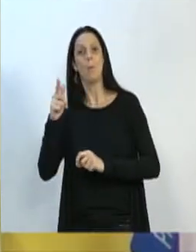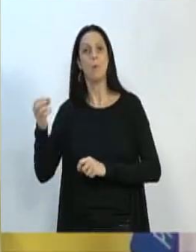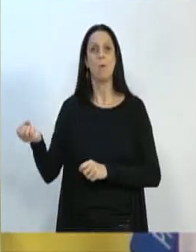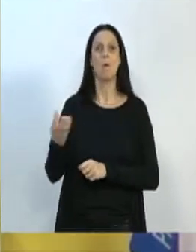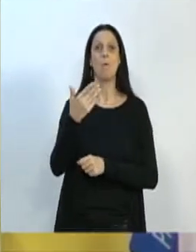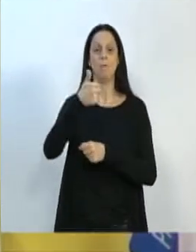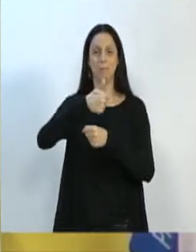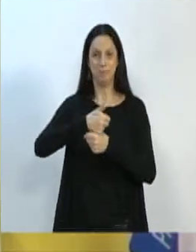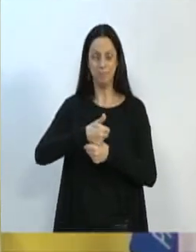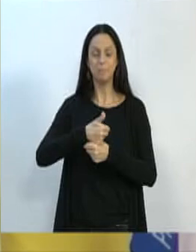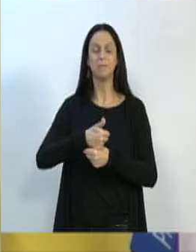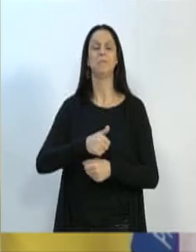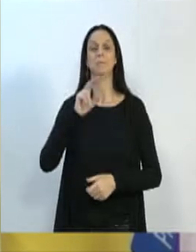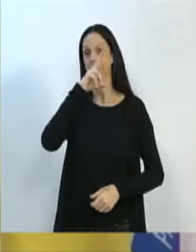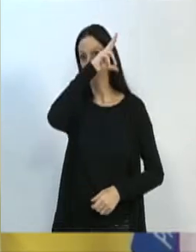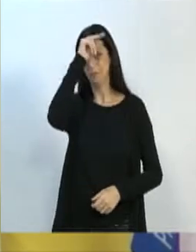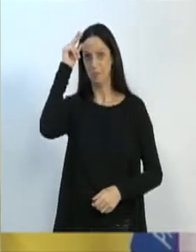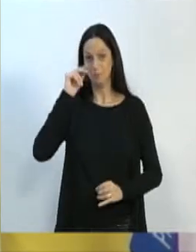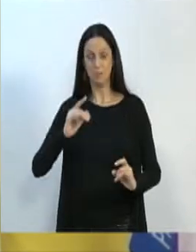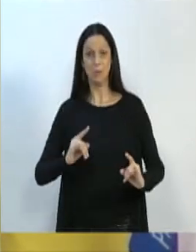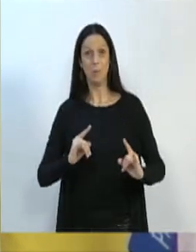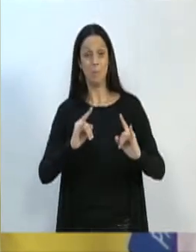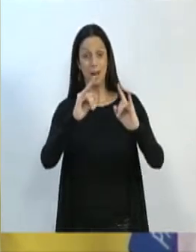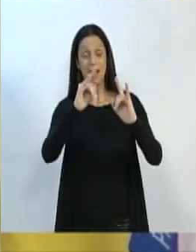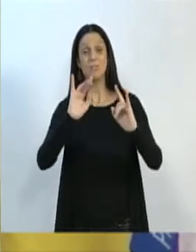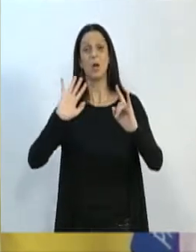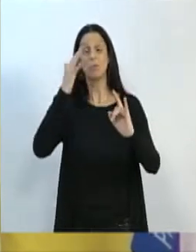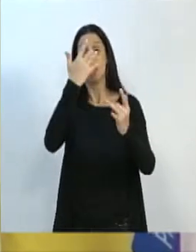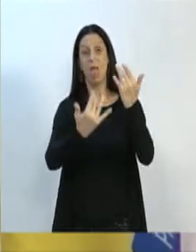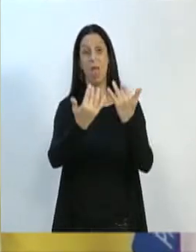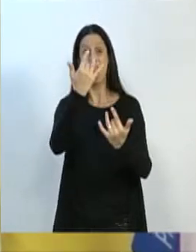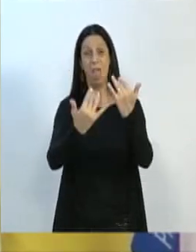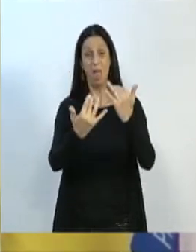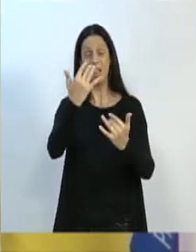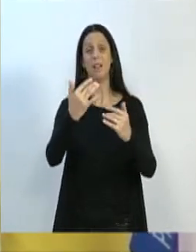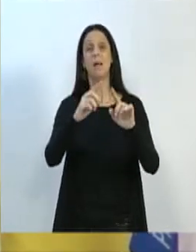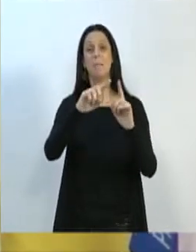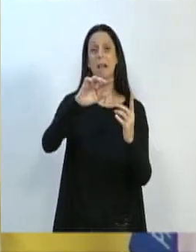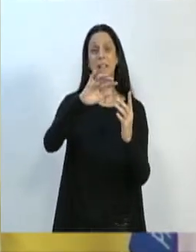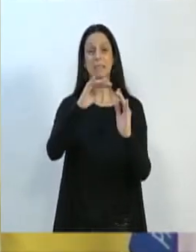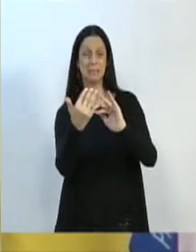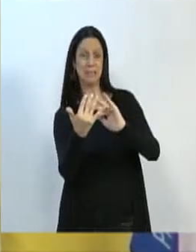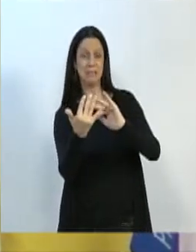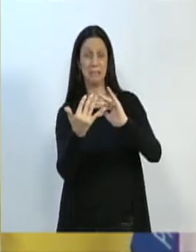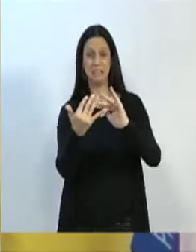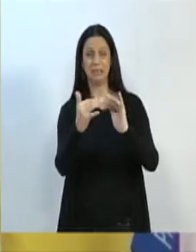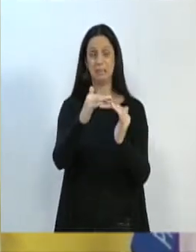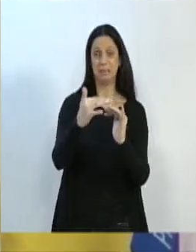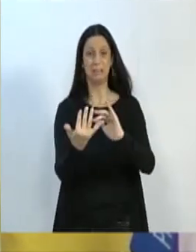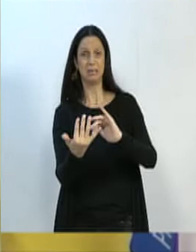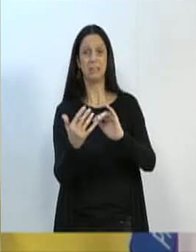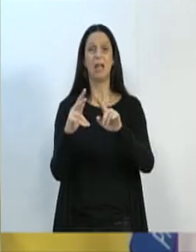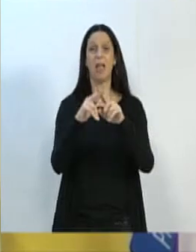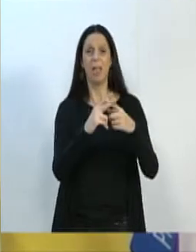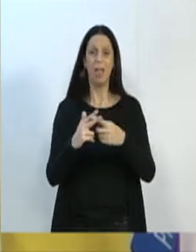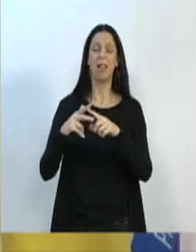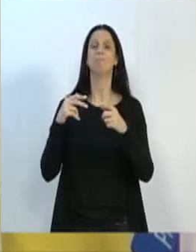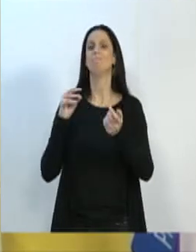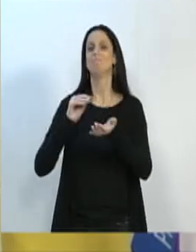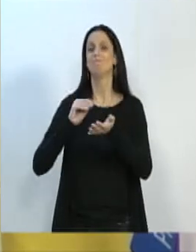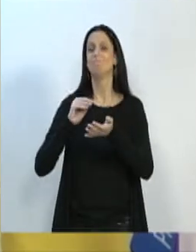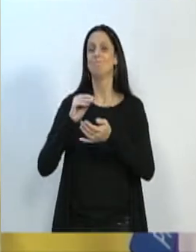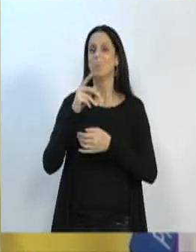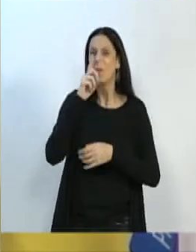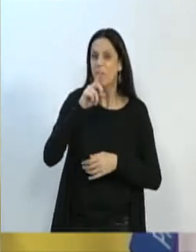mal construída não foi restaurado foi reconstruído e a uma parte grande da função do Secretário de